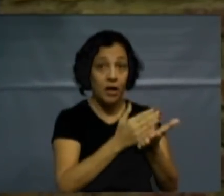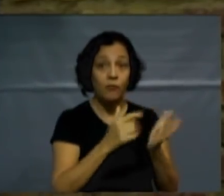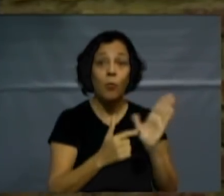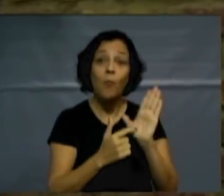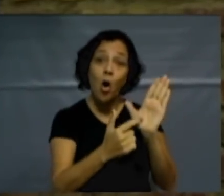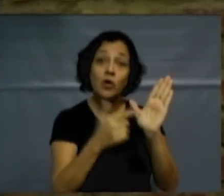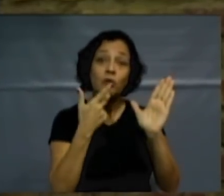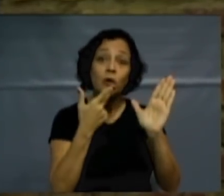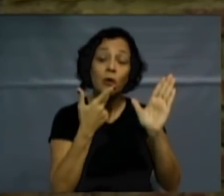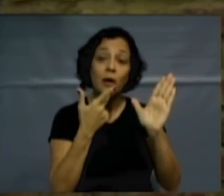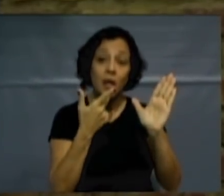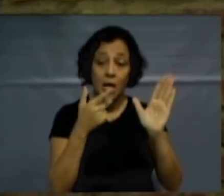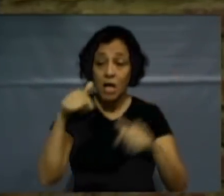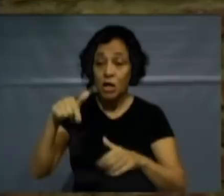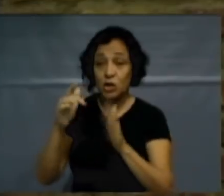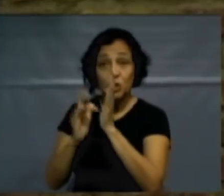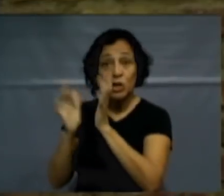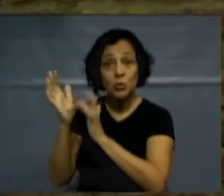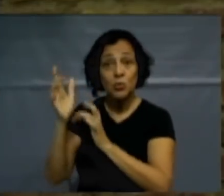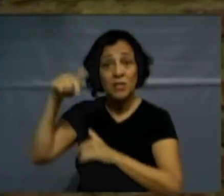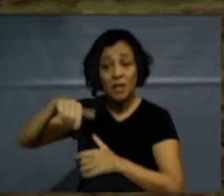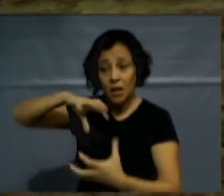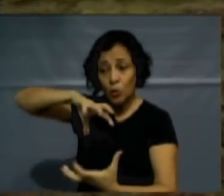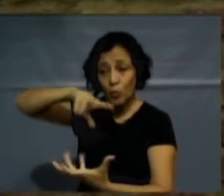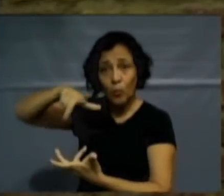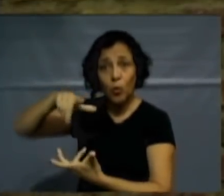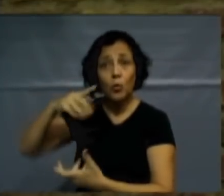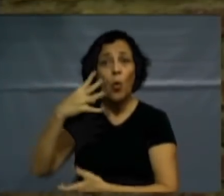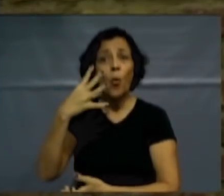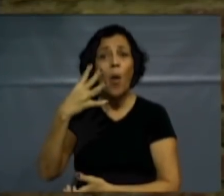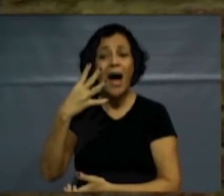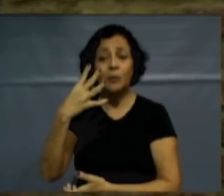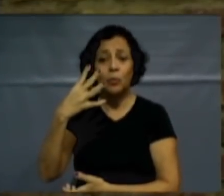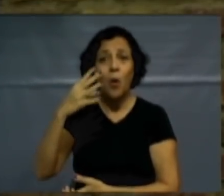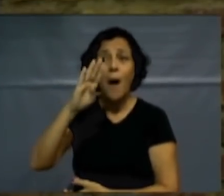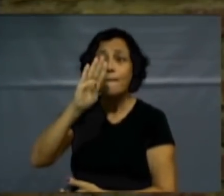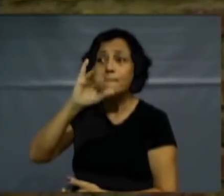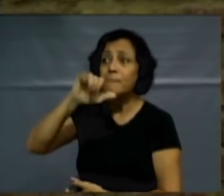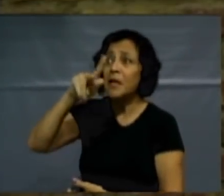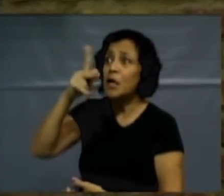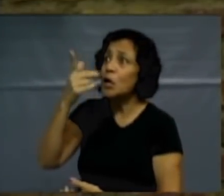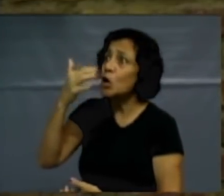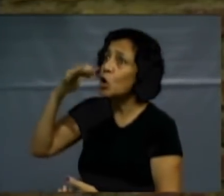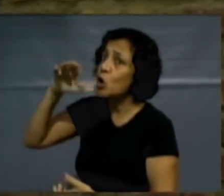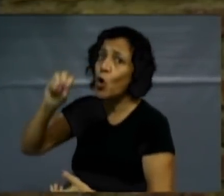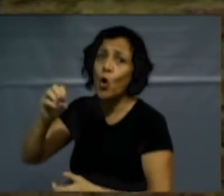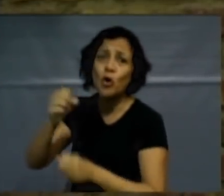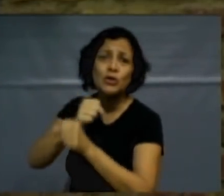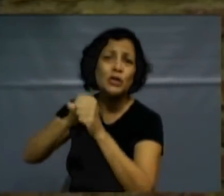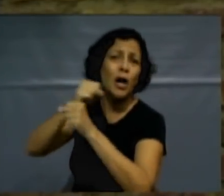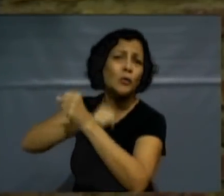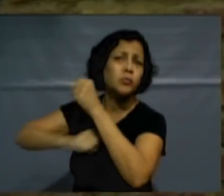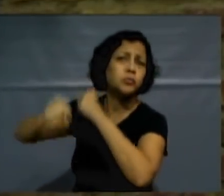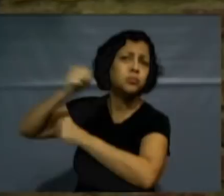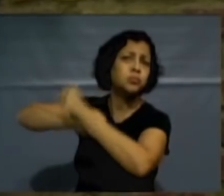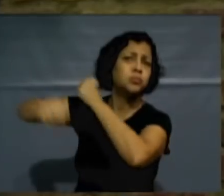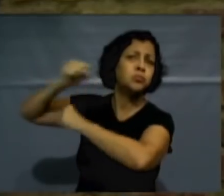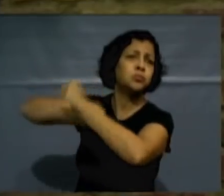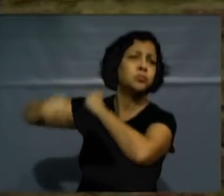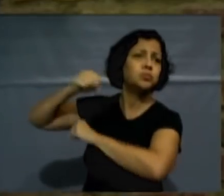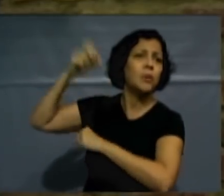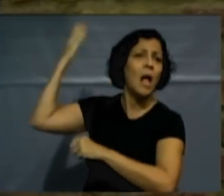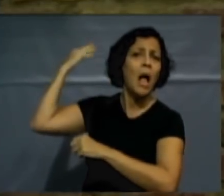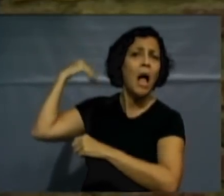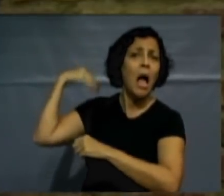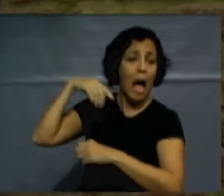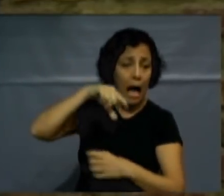há 4 bilhões e tantos milhões de anos atrás, não sei nem o número de cabeça, gente, mas é muito tempo, desde quando a Terra ainda era uma pequena